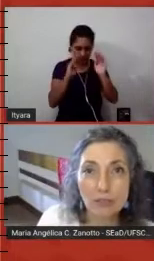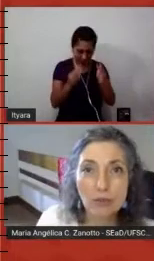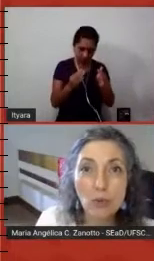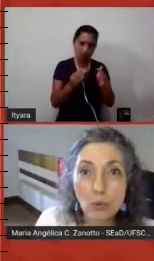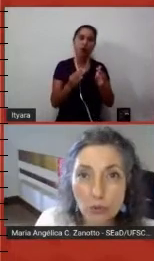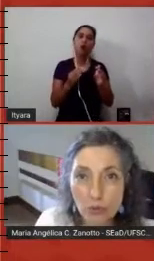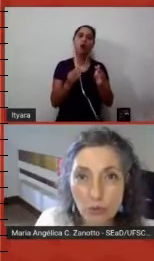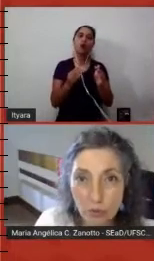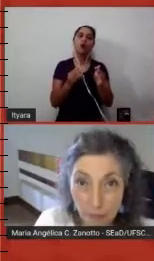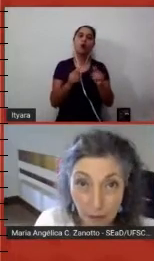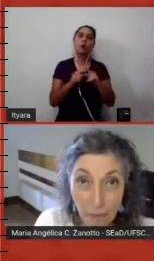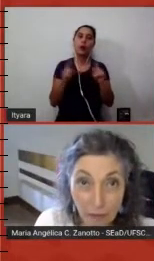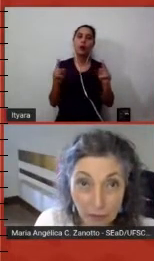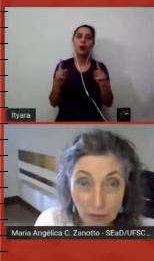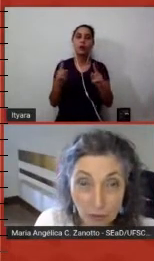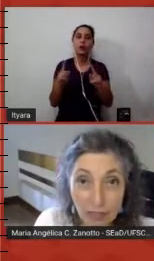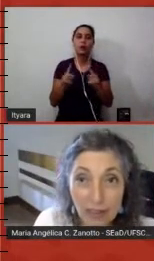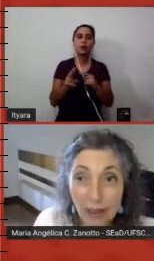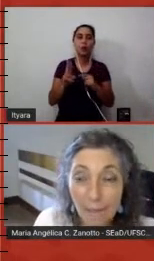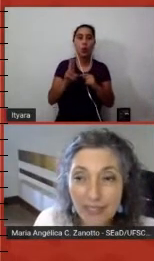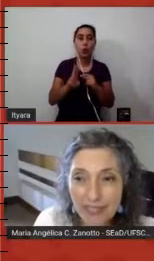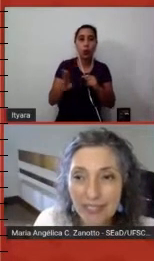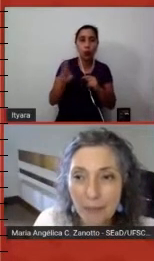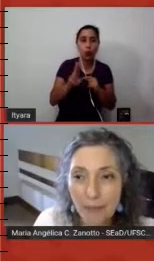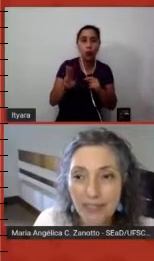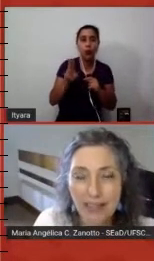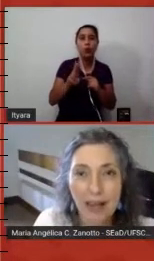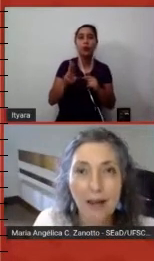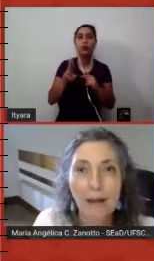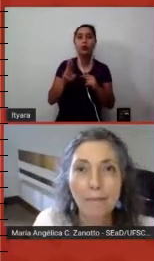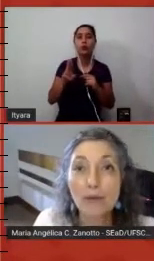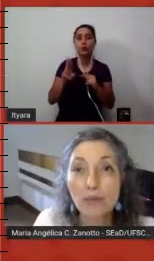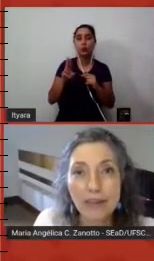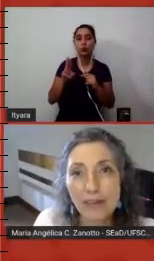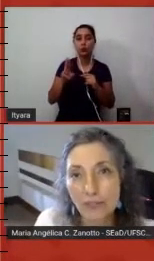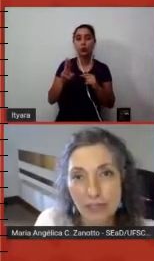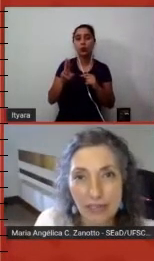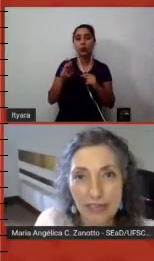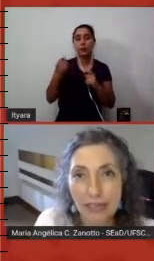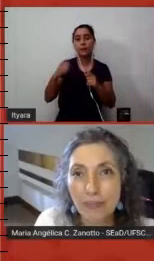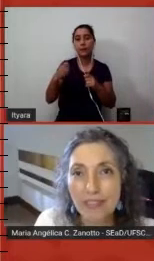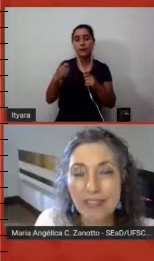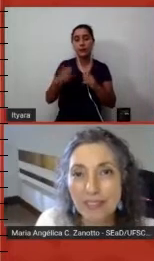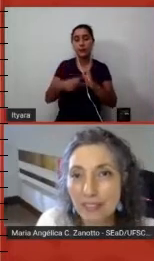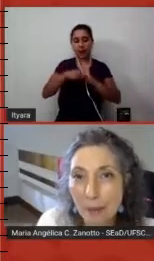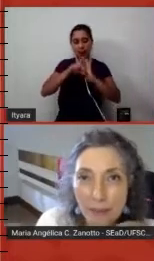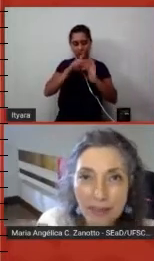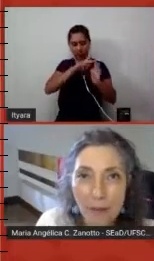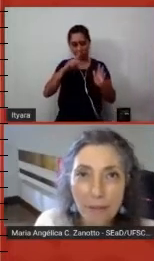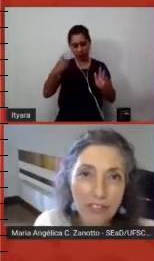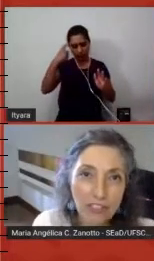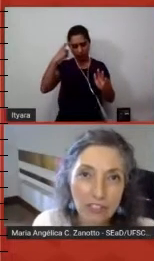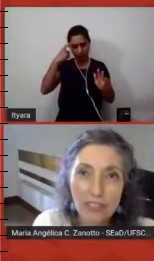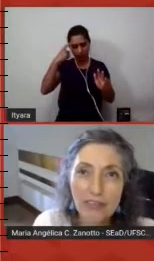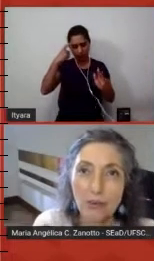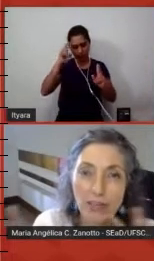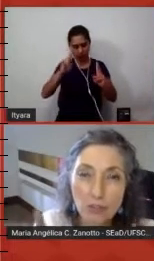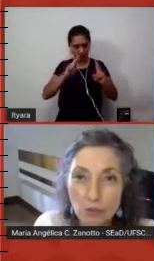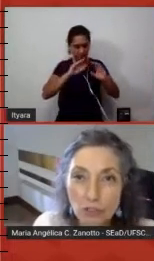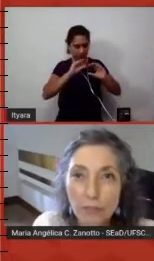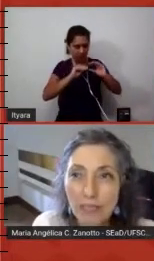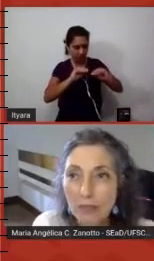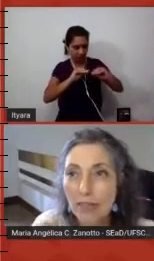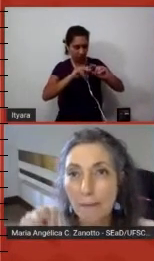qualquer jeito, o uso pelo professor precisa passar pelo crivo dele. Ele precisa sempre dar uma mexidinha,